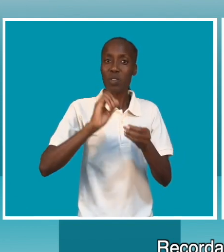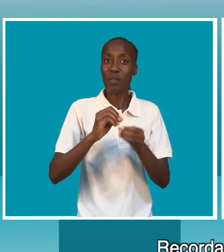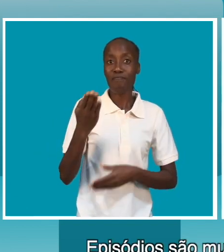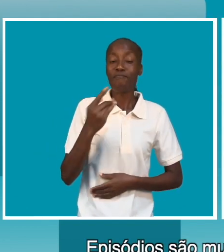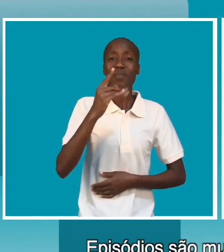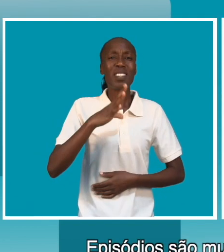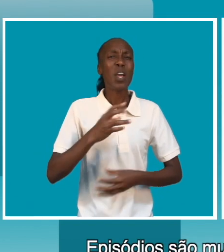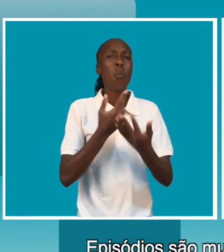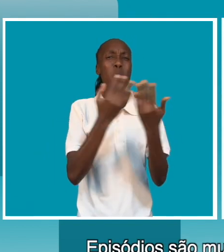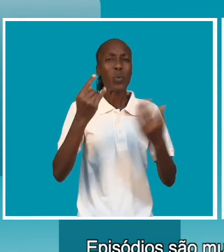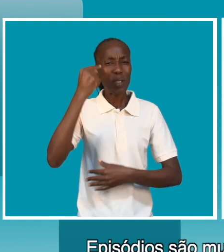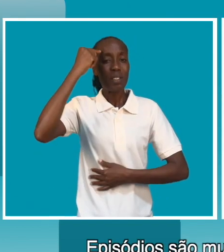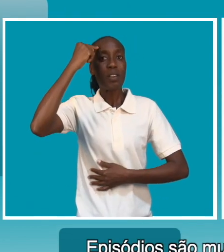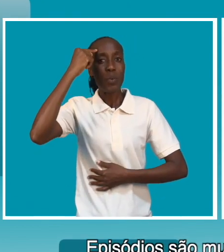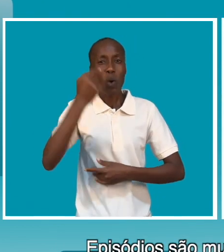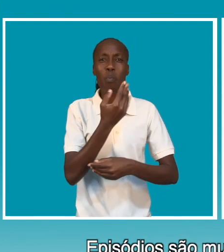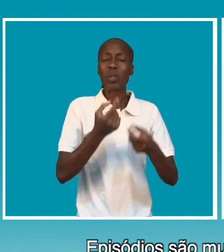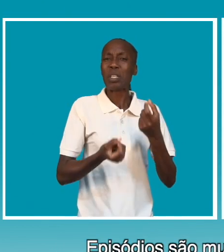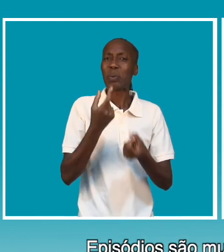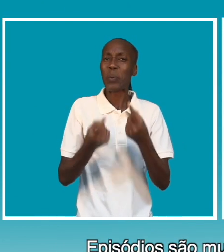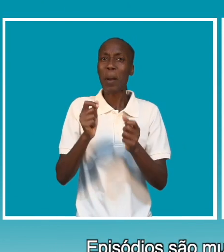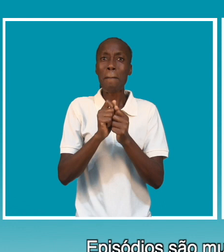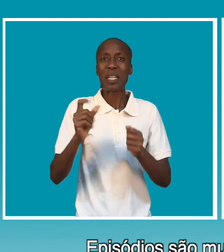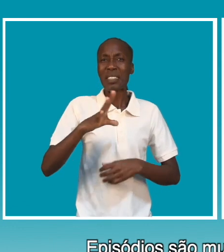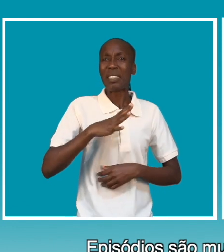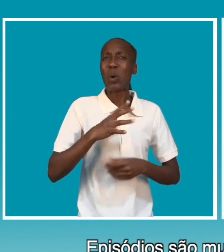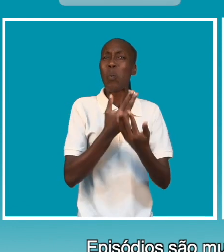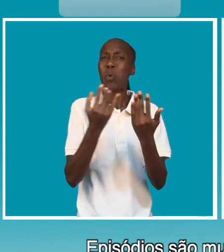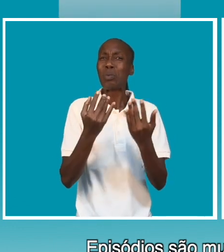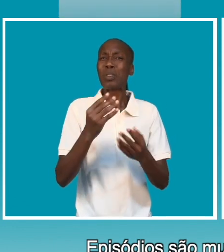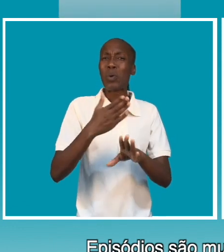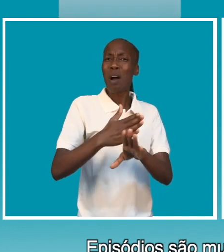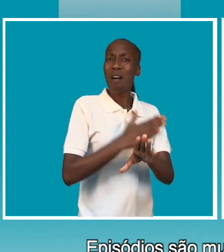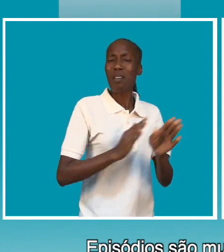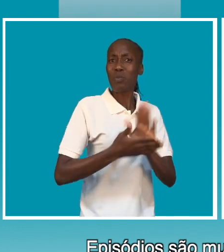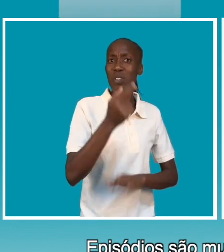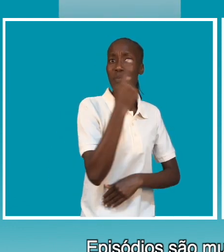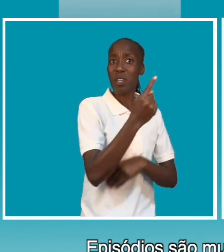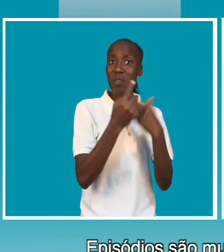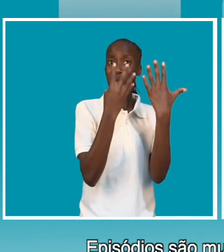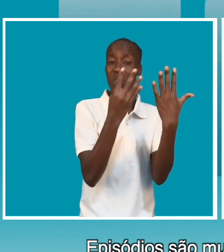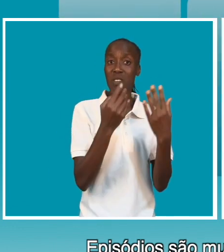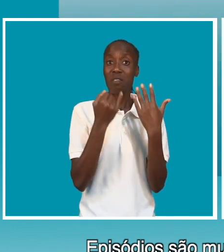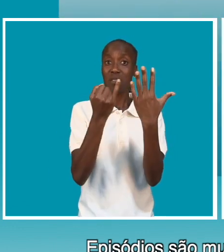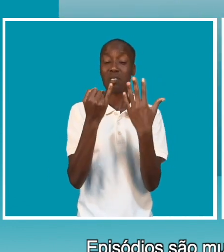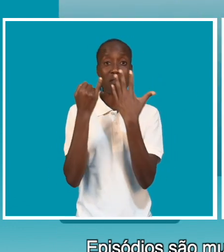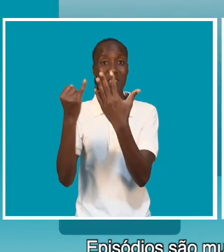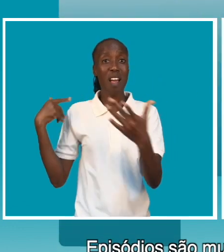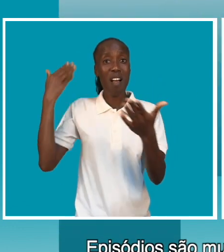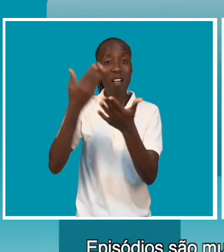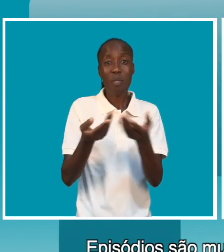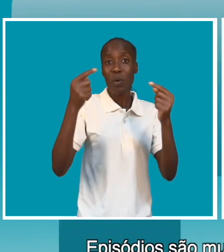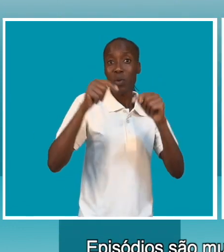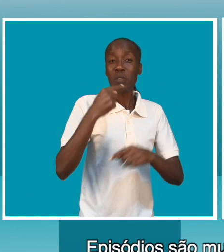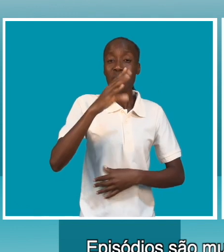Episódios são muitos são eu não consegui contabilizar de 1966 aos dias